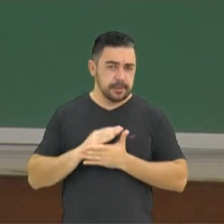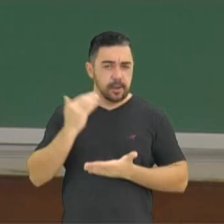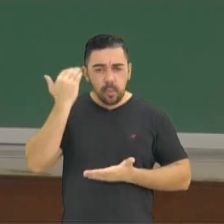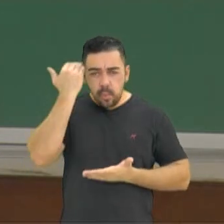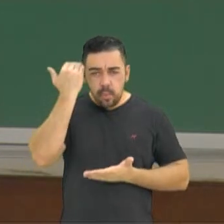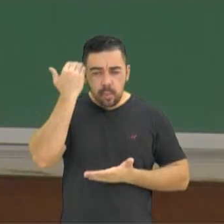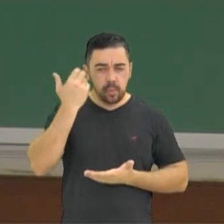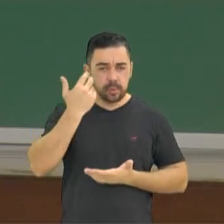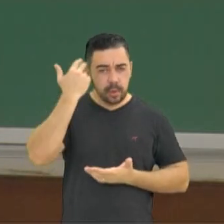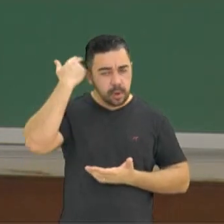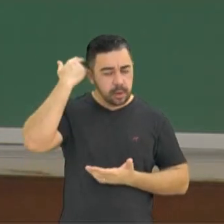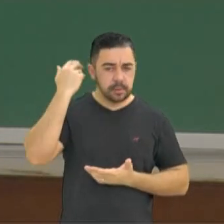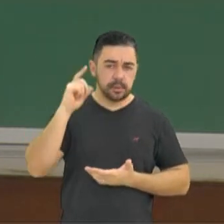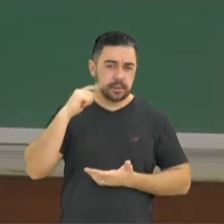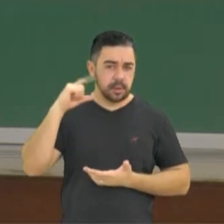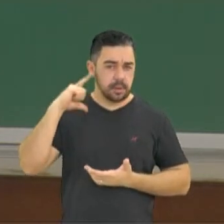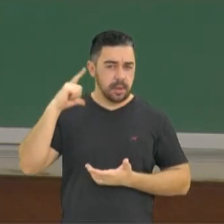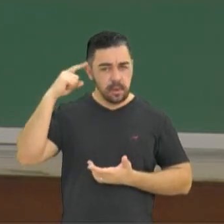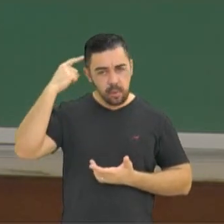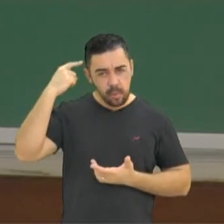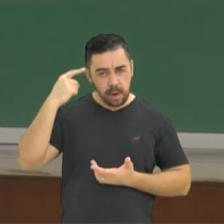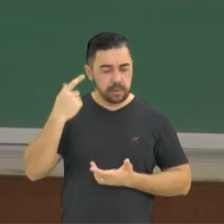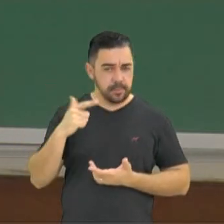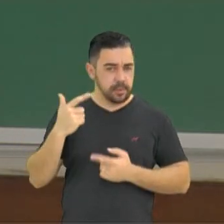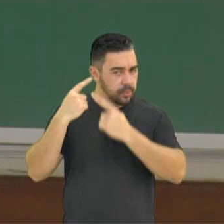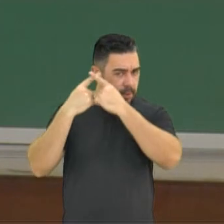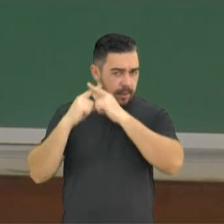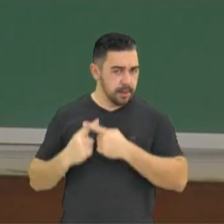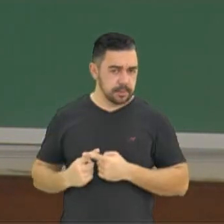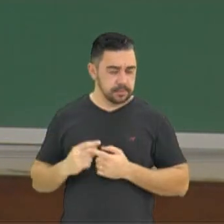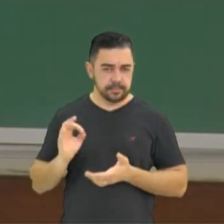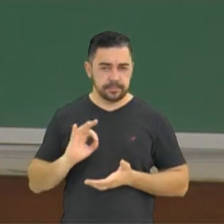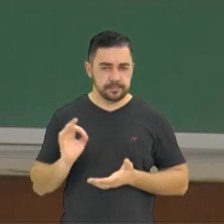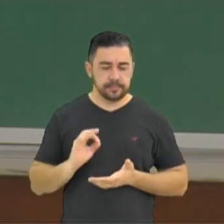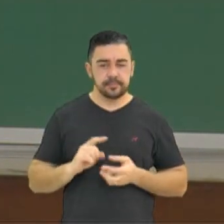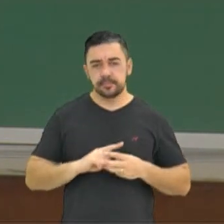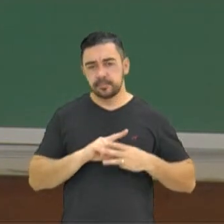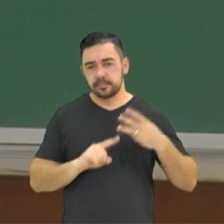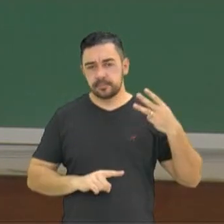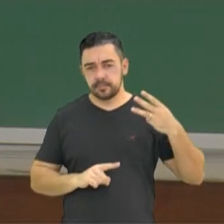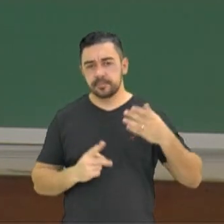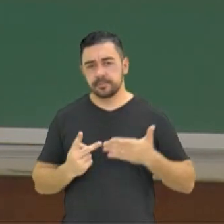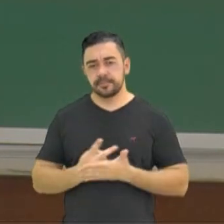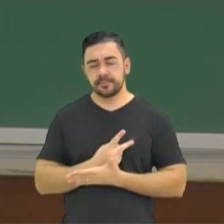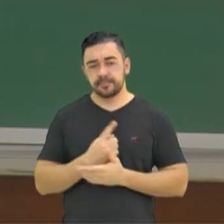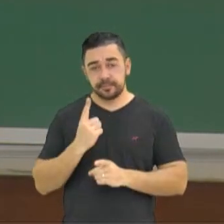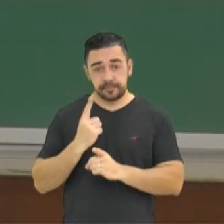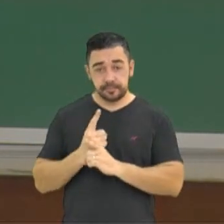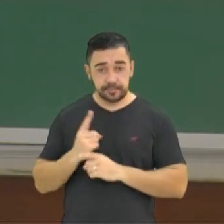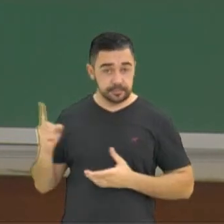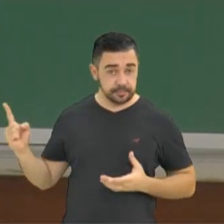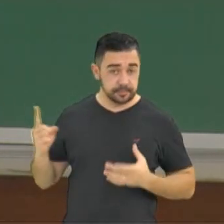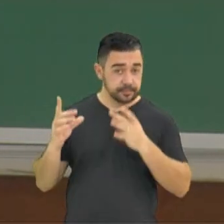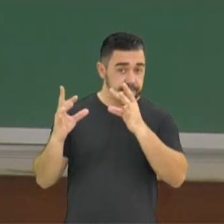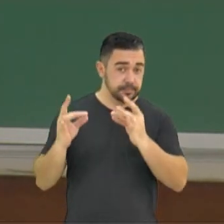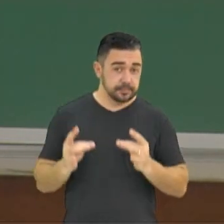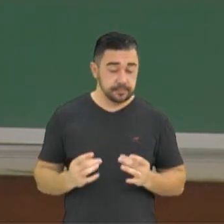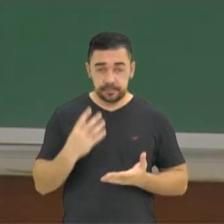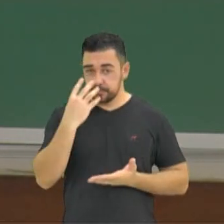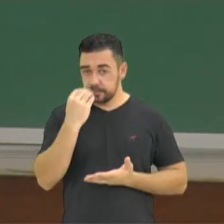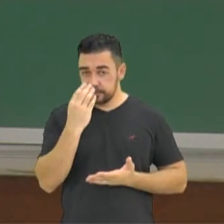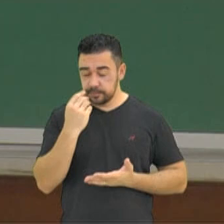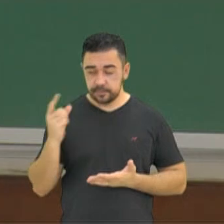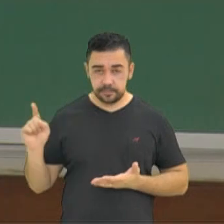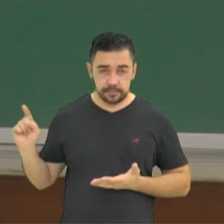tá ali enrolado, mas ela não está com tranças. Então, esses são os três erros que a gente tem na descrição